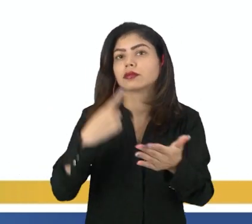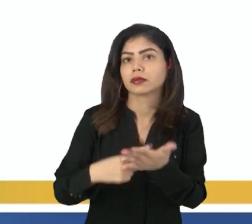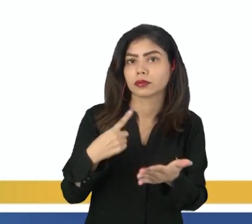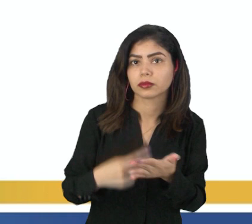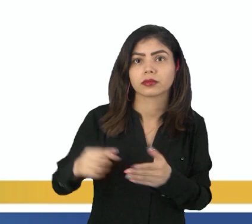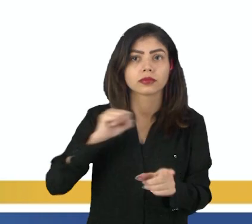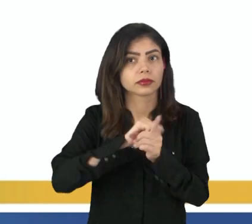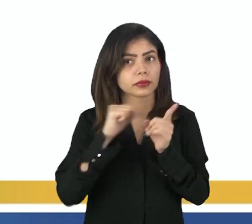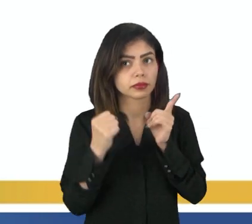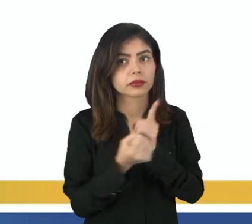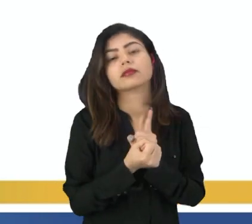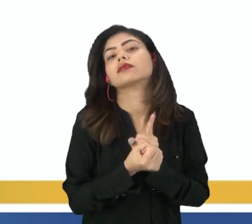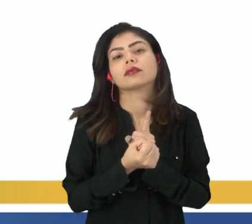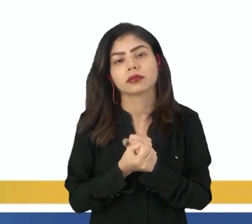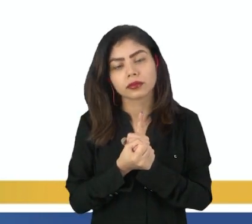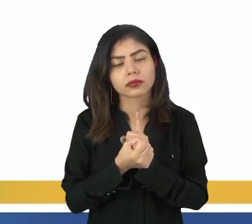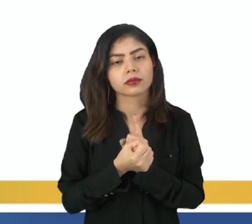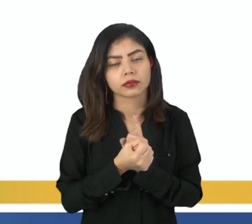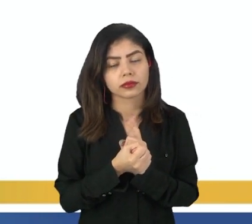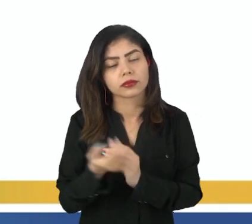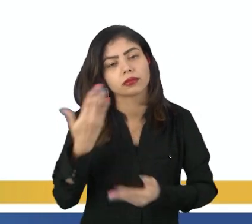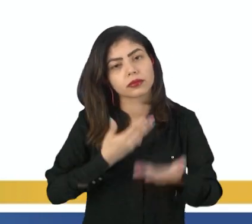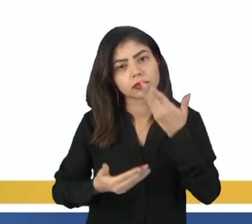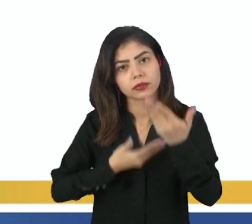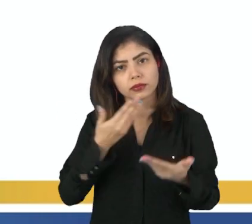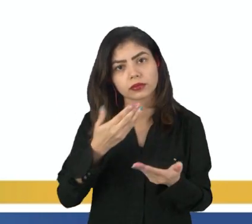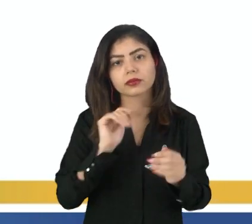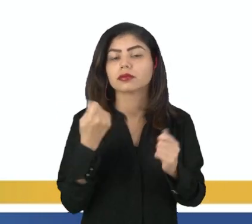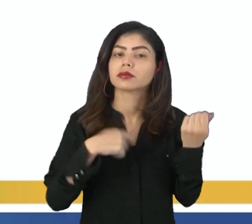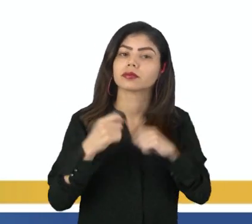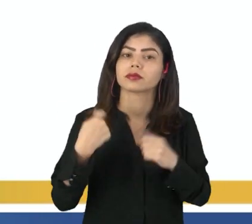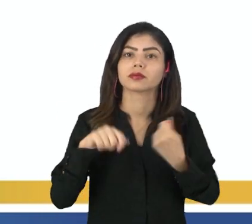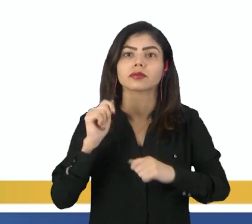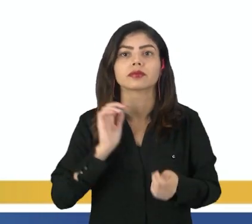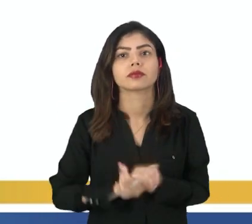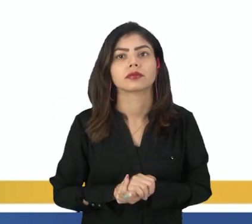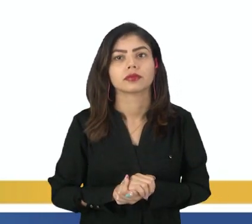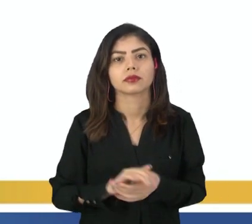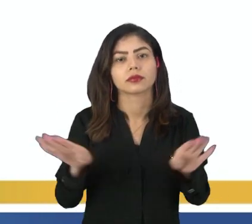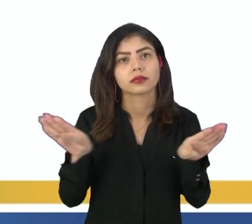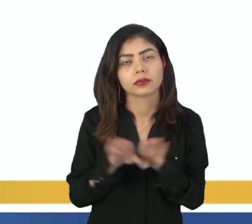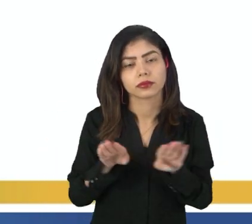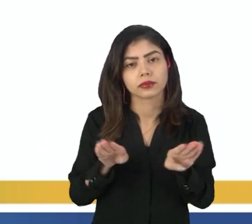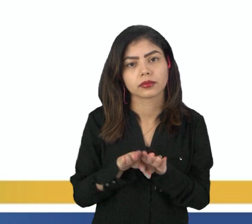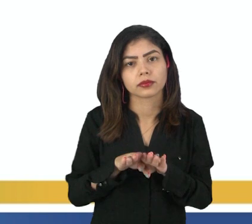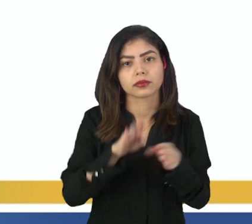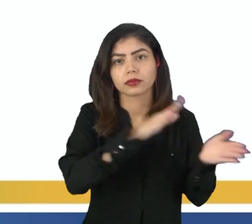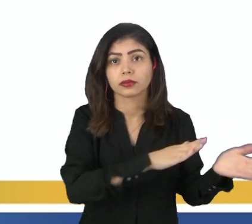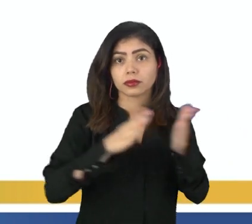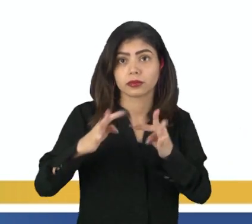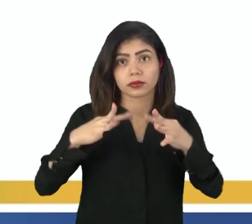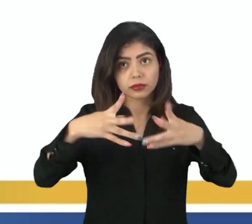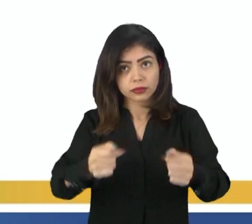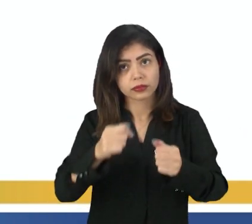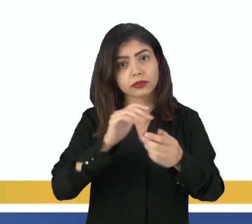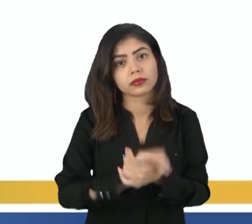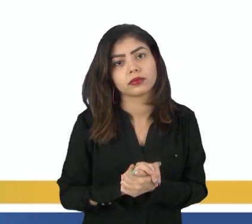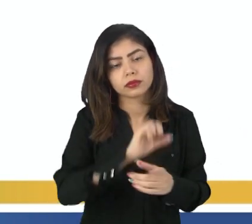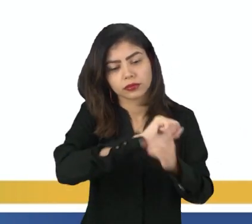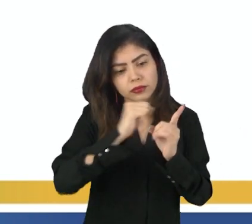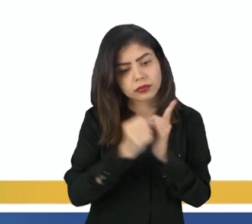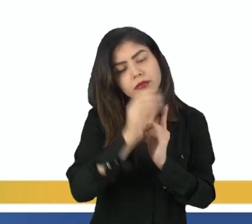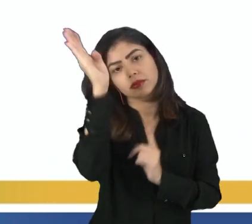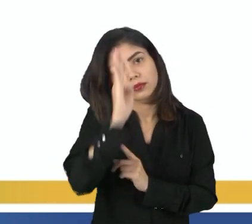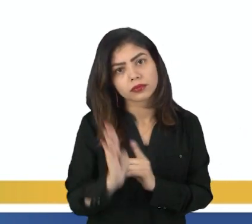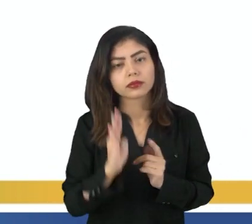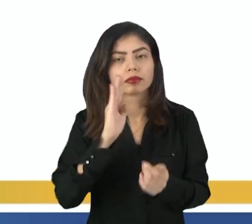condição social e as formas das relações econômicas e que se perpassam em toda a sociedade brasileira.